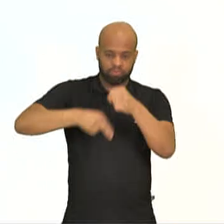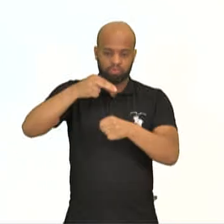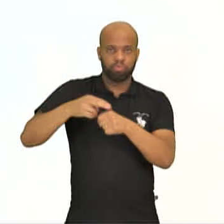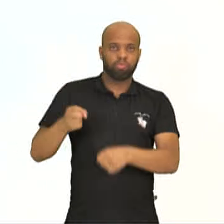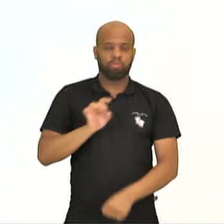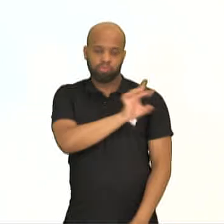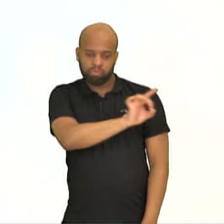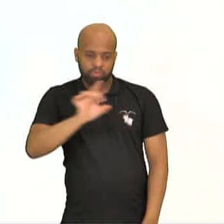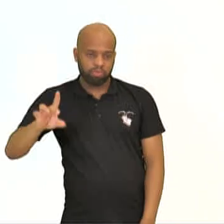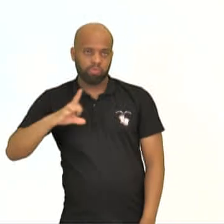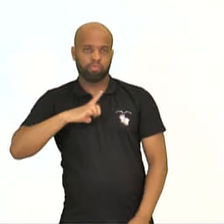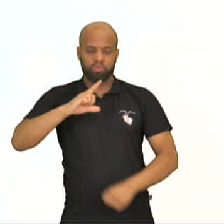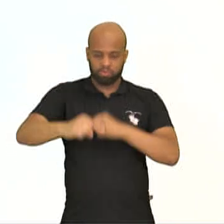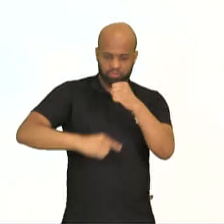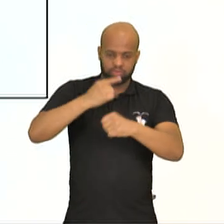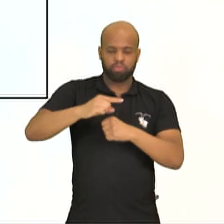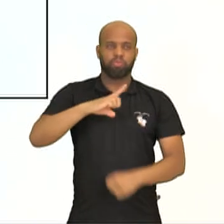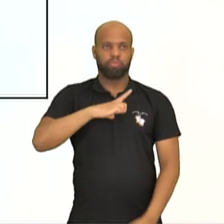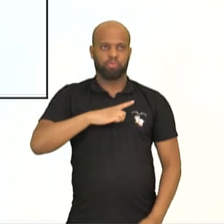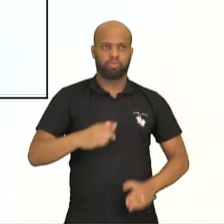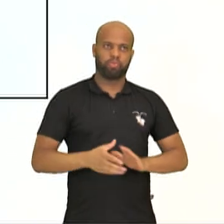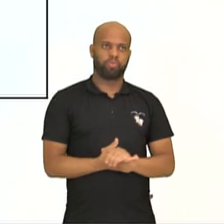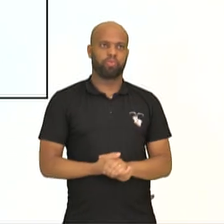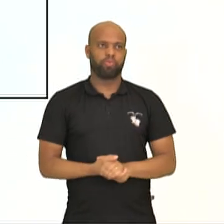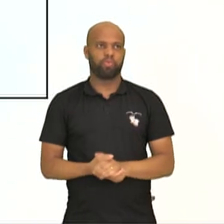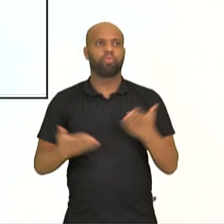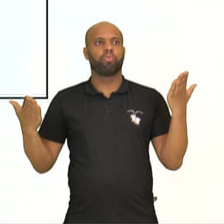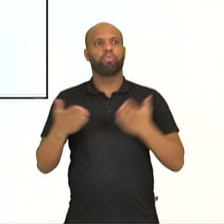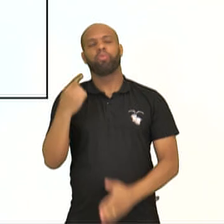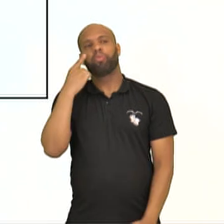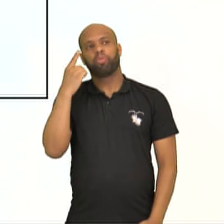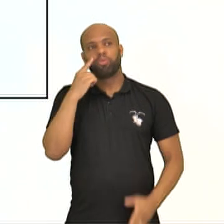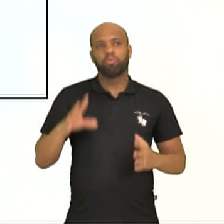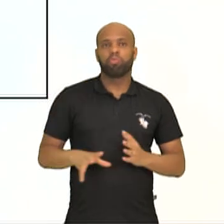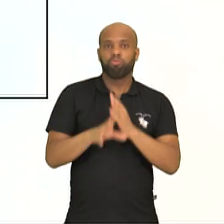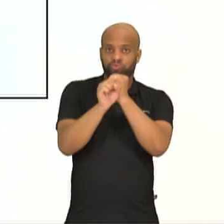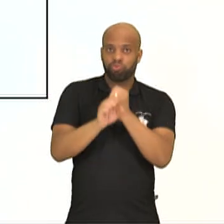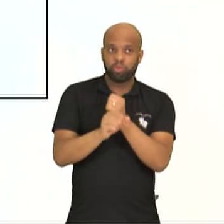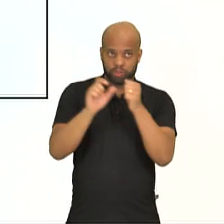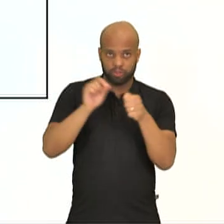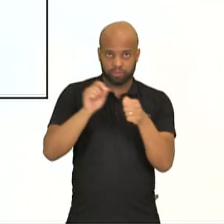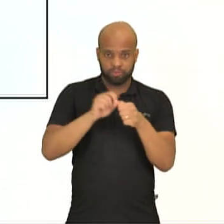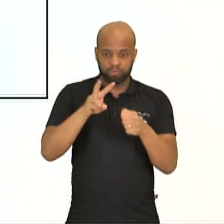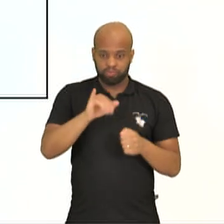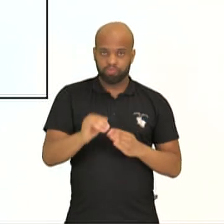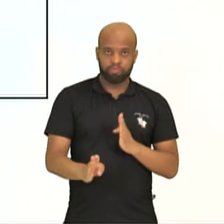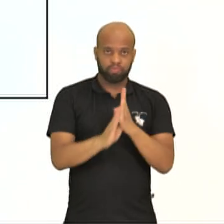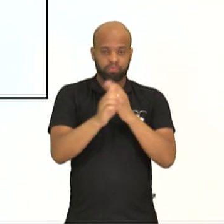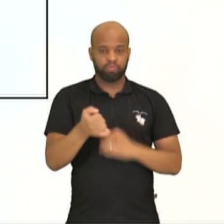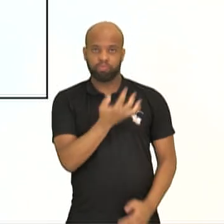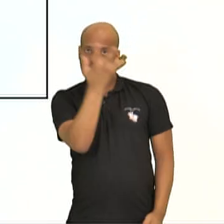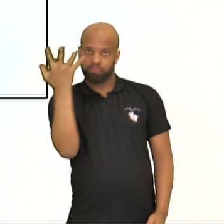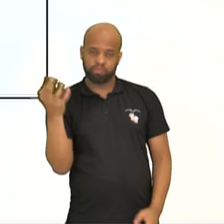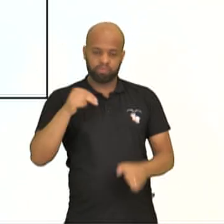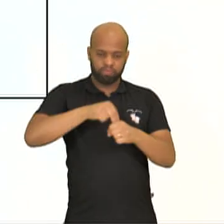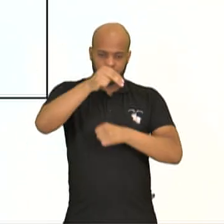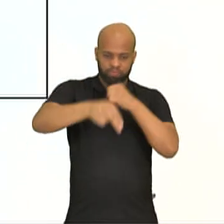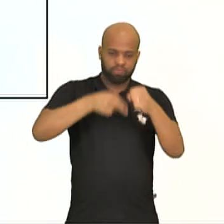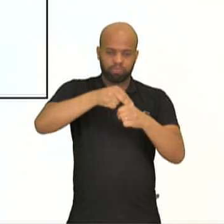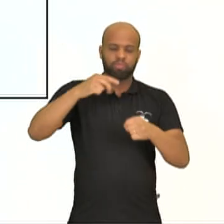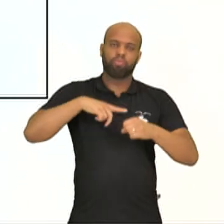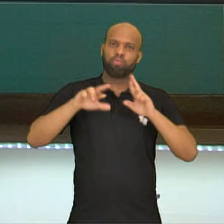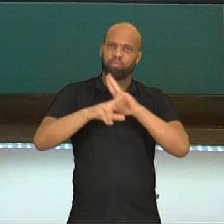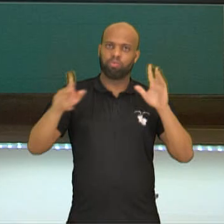um desses átomos possui. Então a gente vai fazendo a continha aqui para descobrir o número de nêutrons, a diferença entre